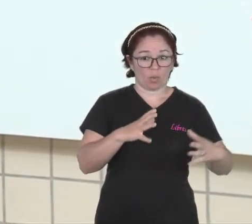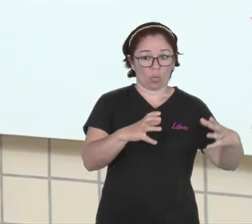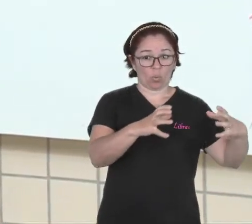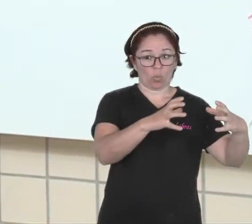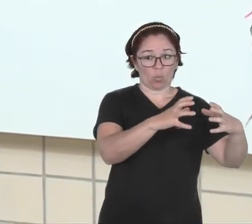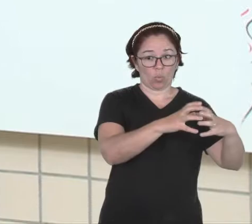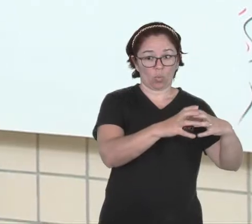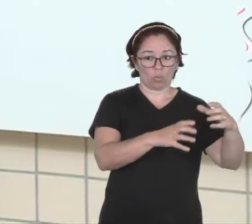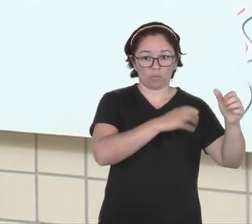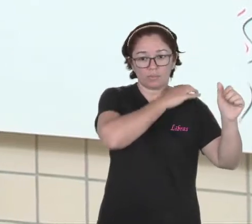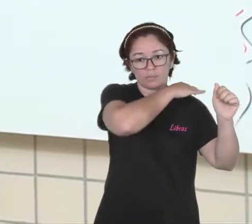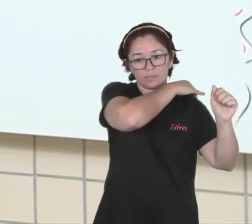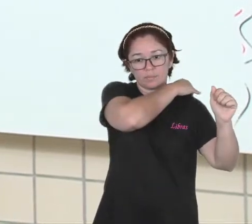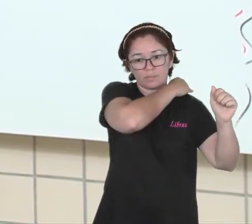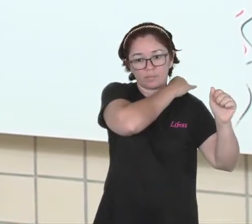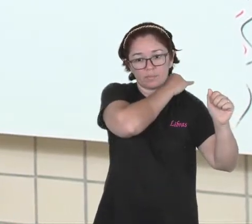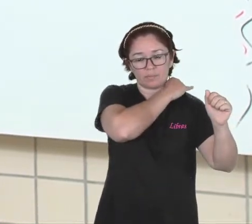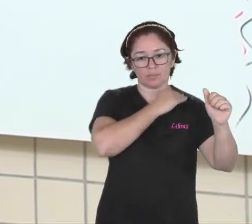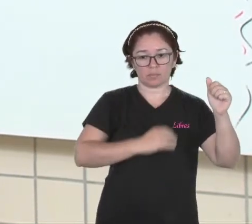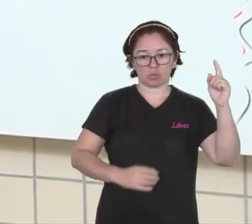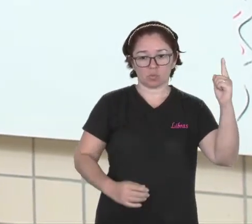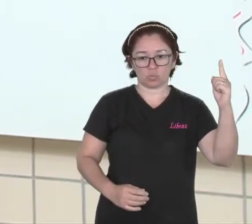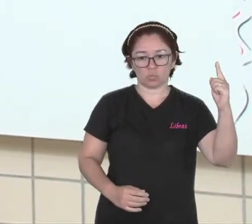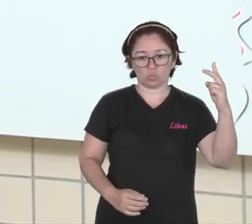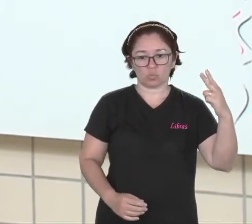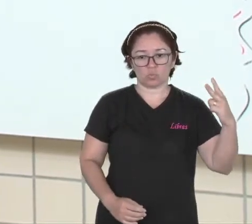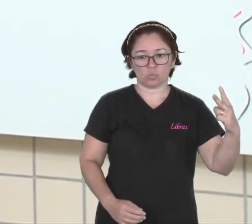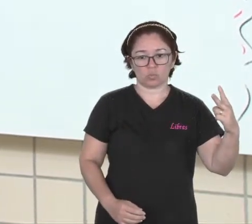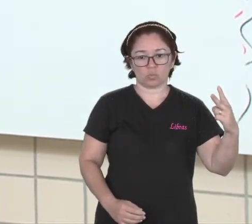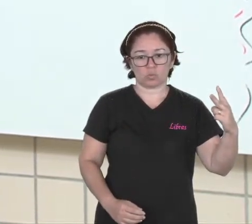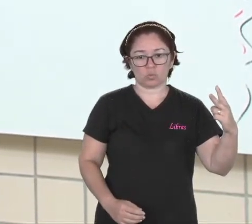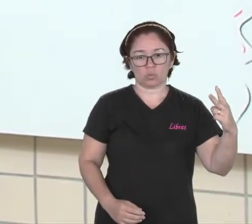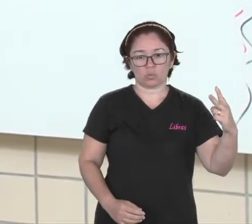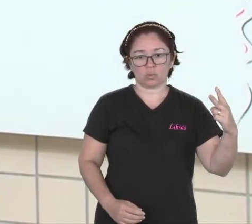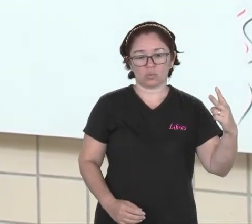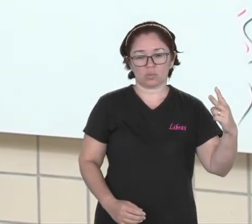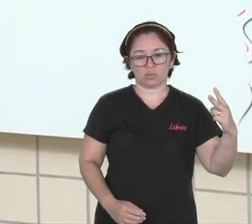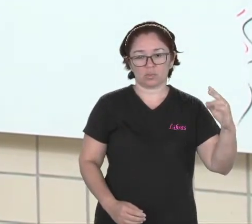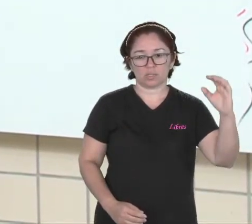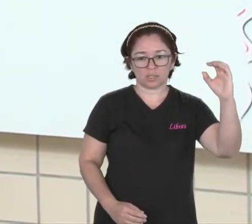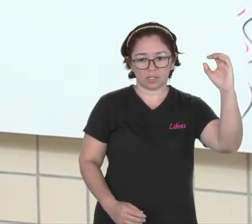conjunto, os elementos 1, 2 do conjunto A.